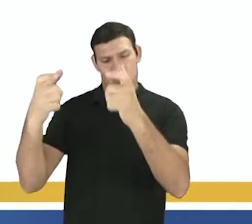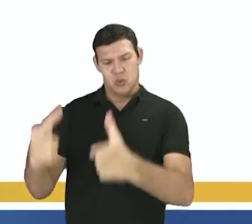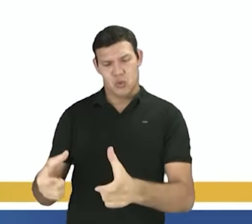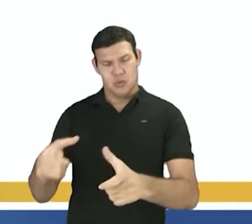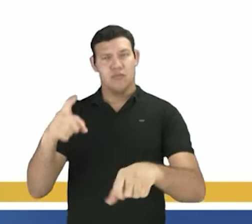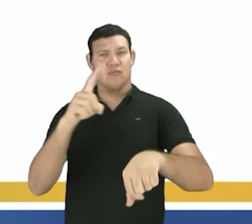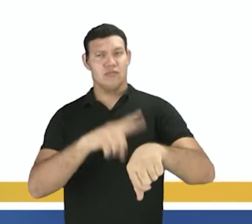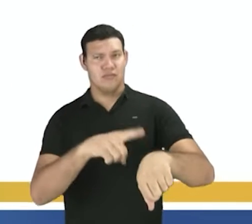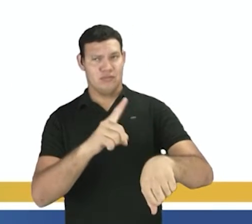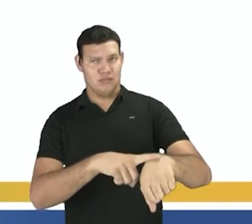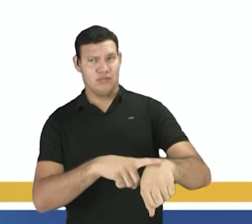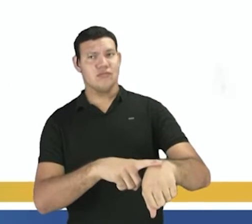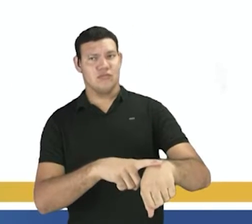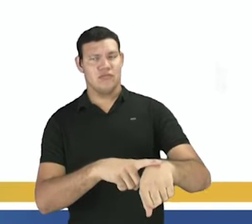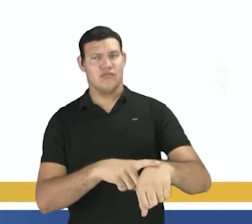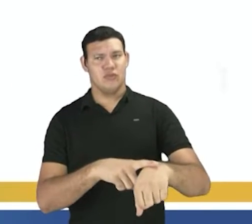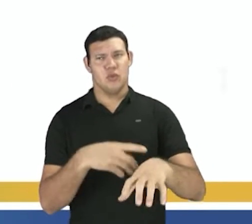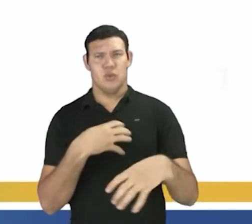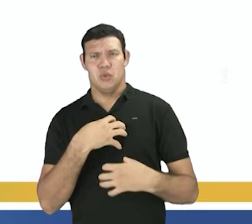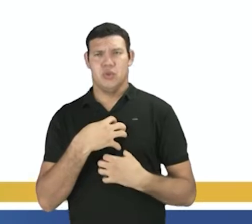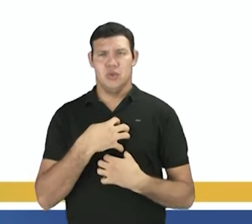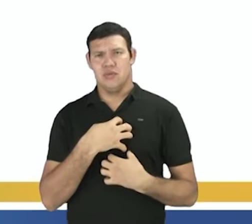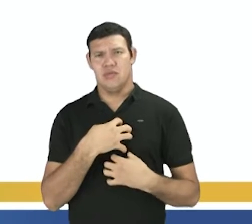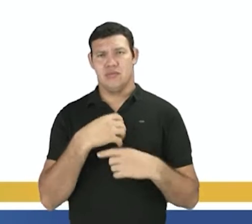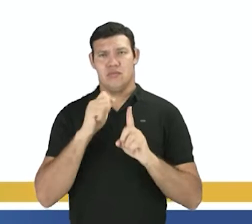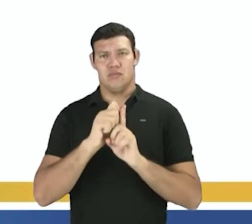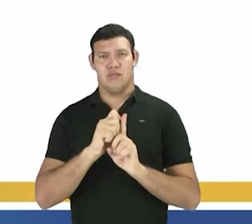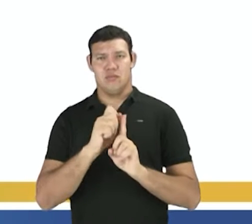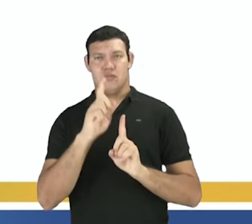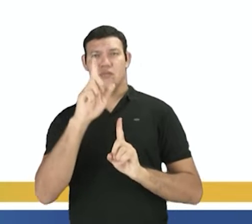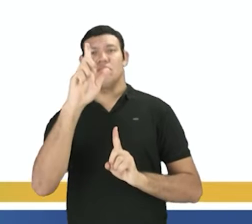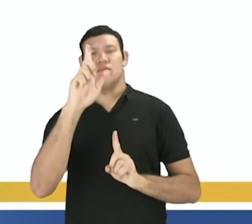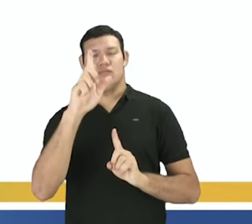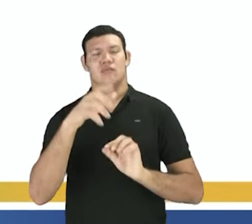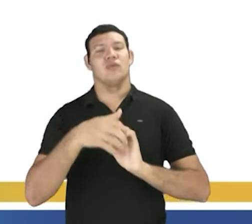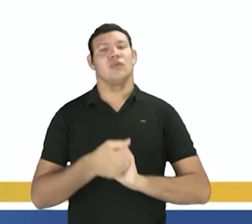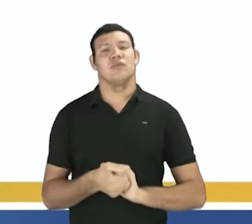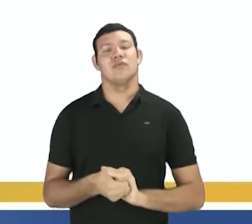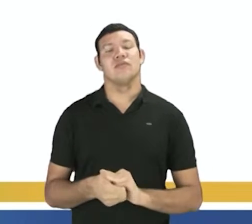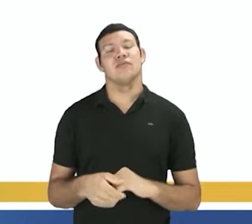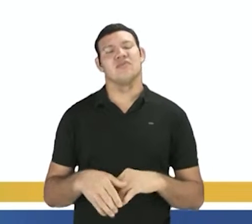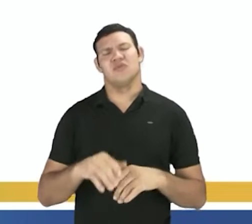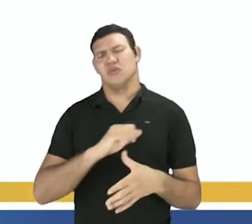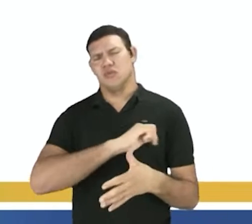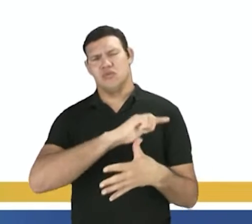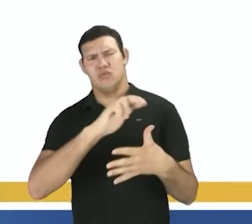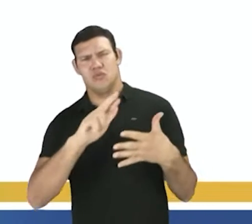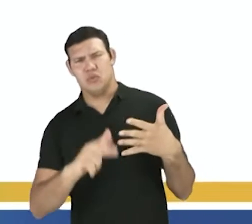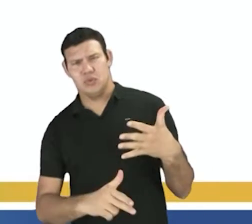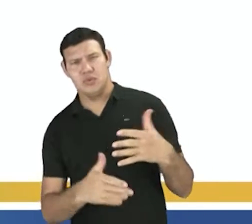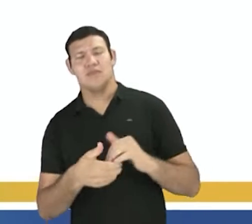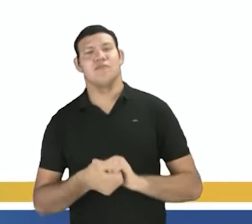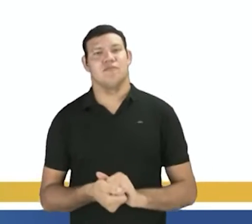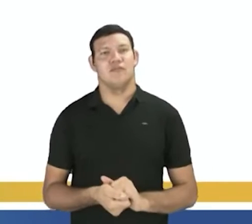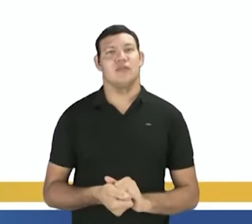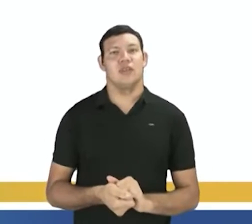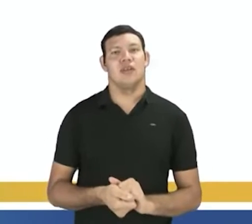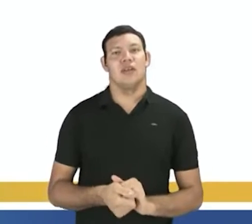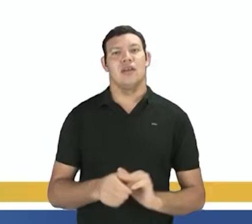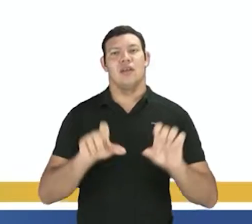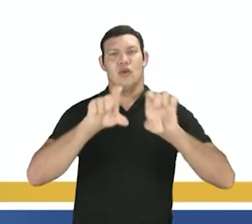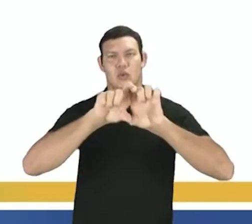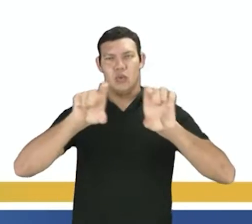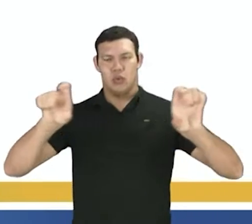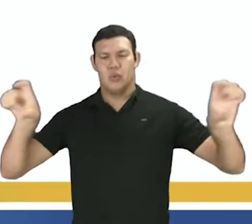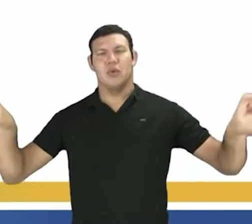lugar, de tempo, de modo, de intensidade, de condição, dentre outras. E desempenha na oração a